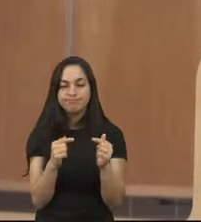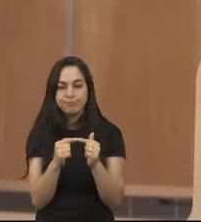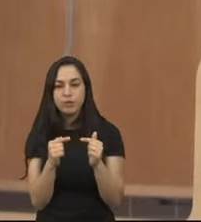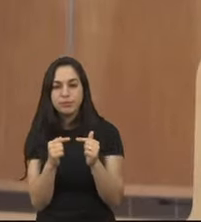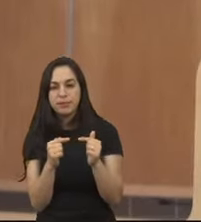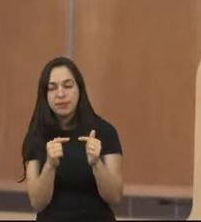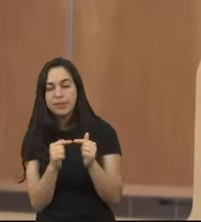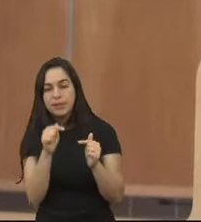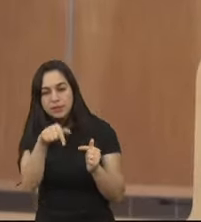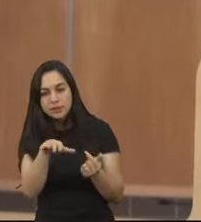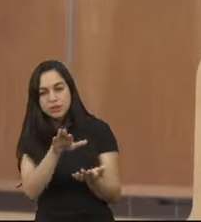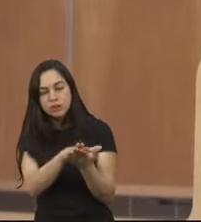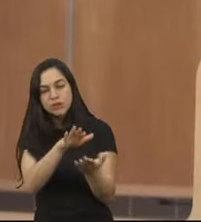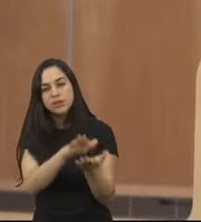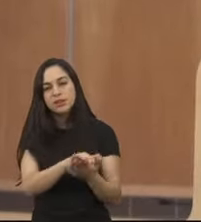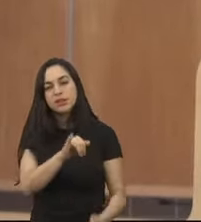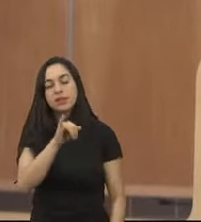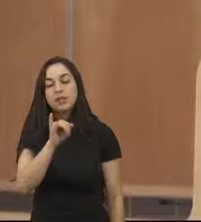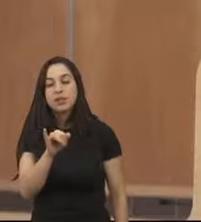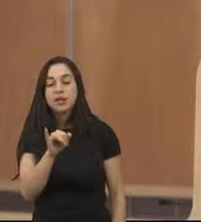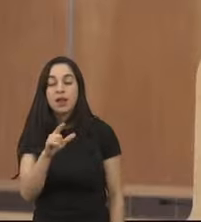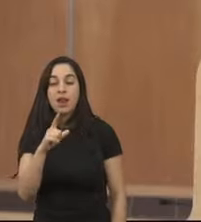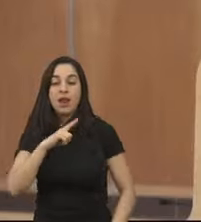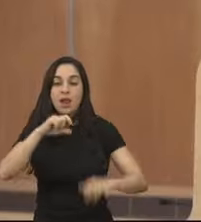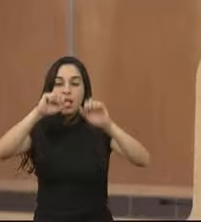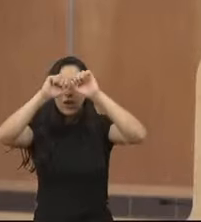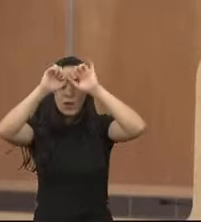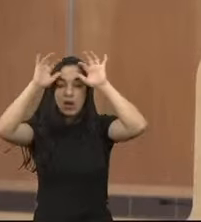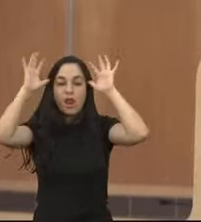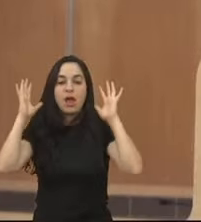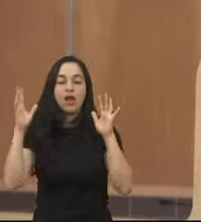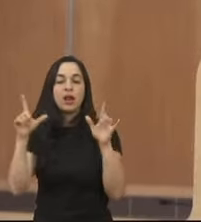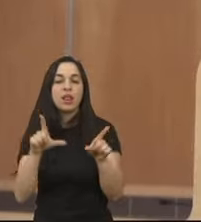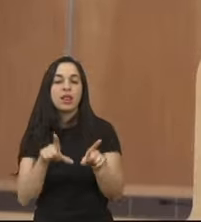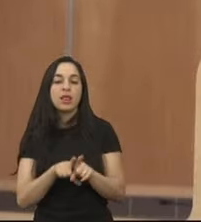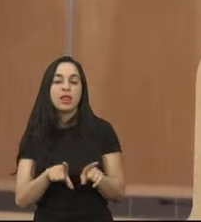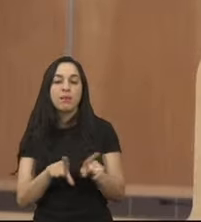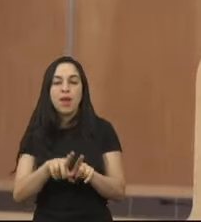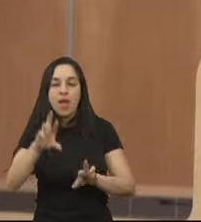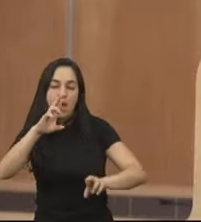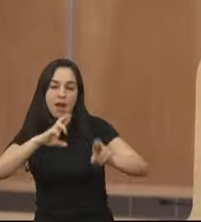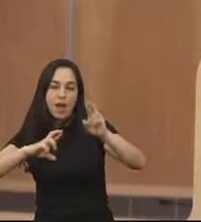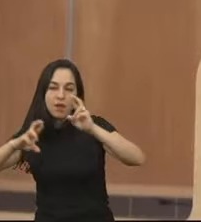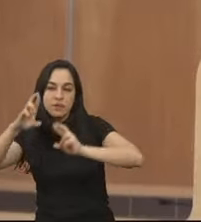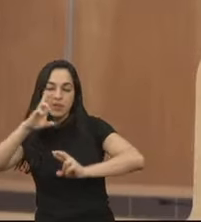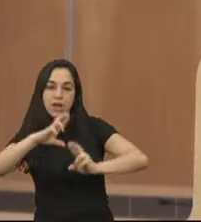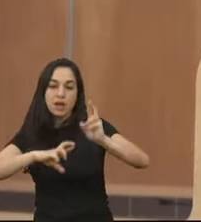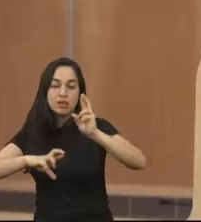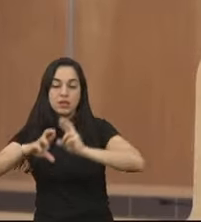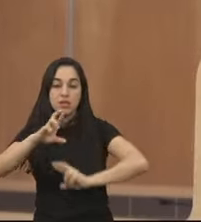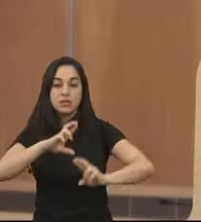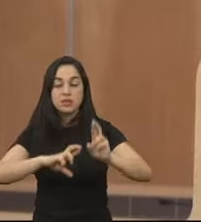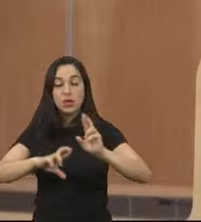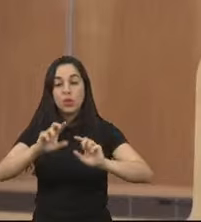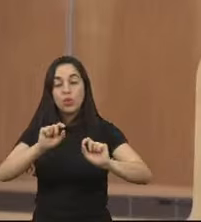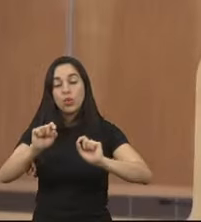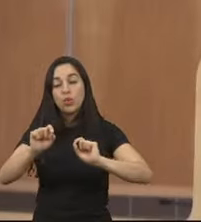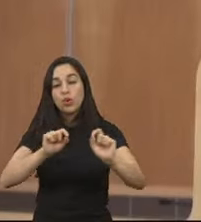de Jacareí, além de garantir a transparência e a fiscalização por meio de um sistema de controle